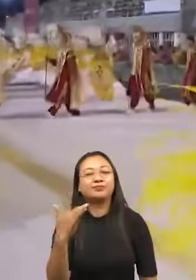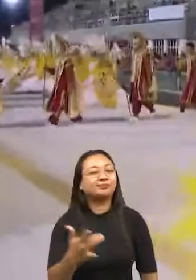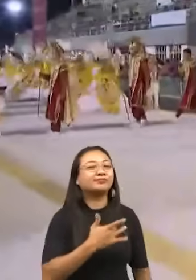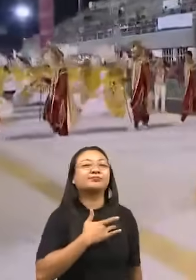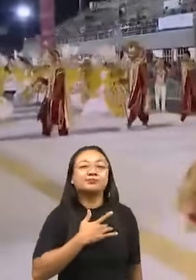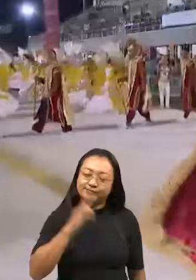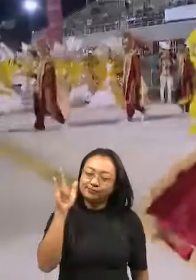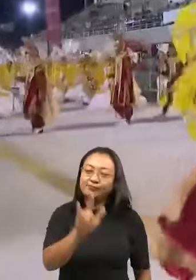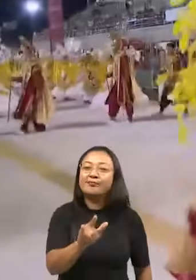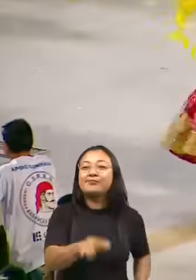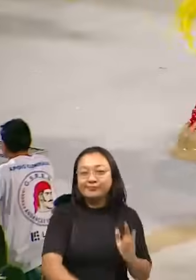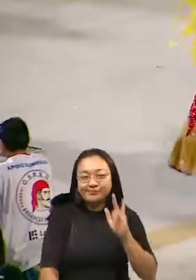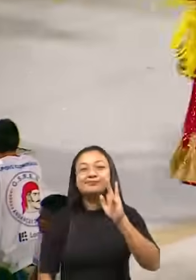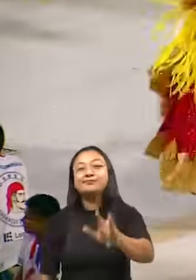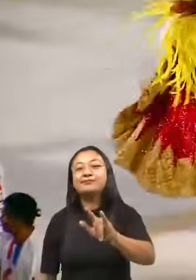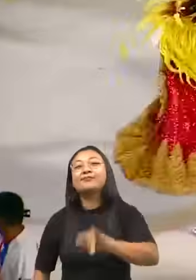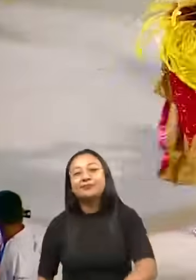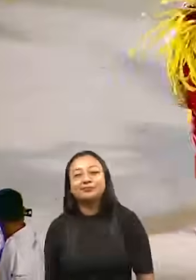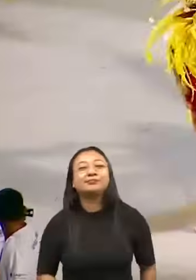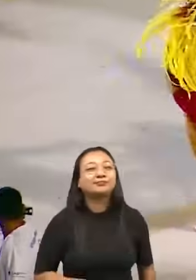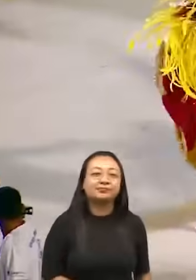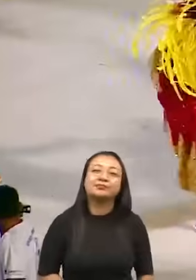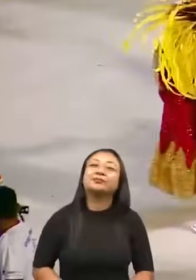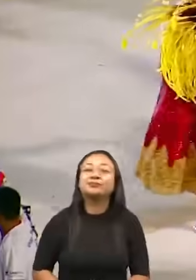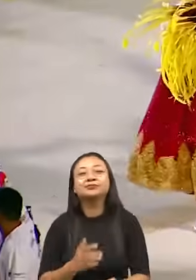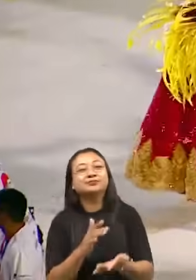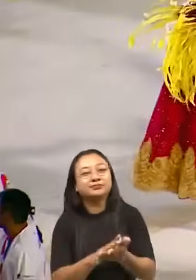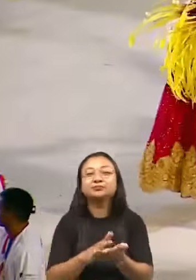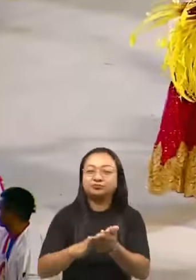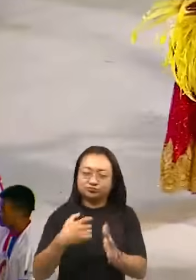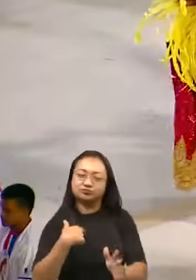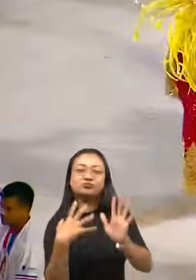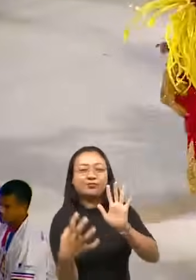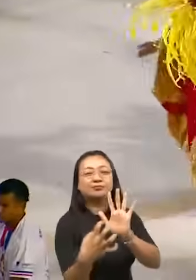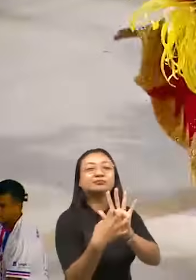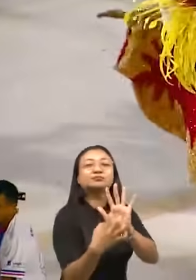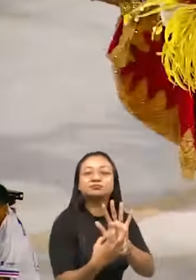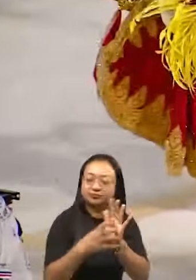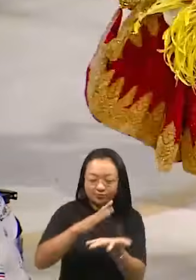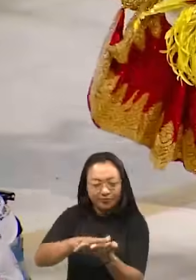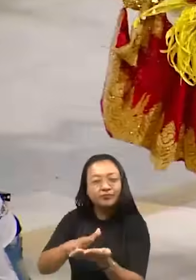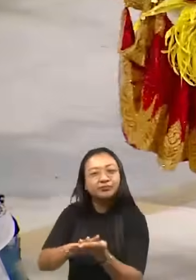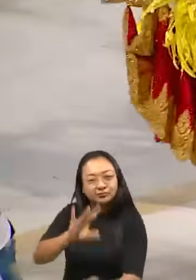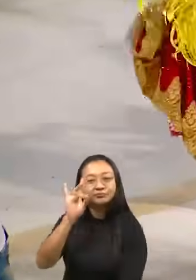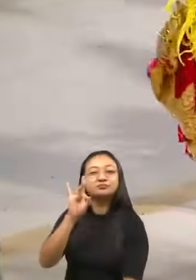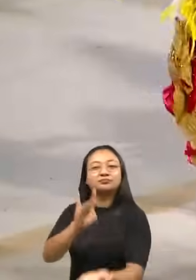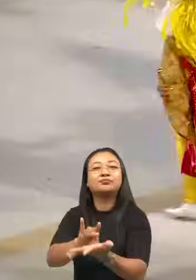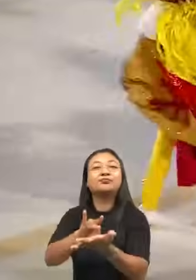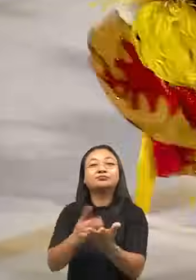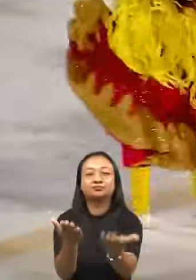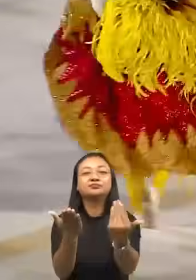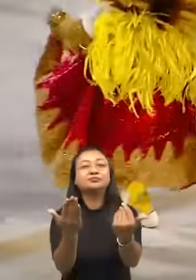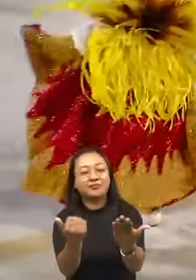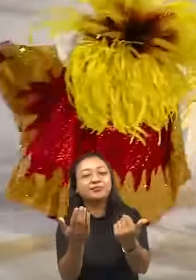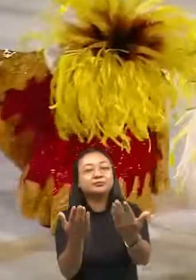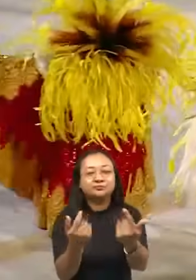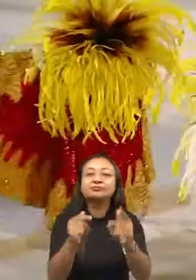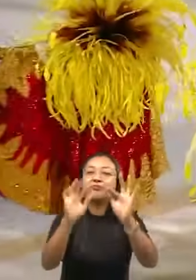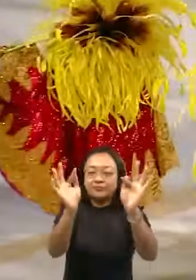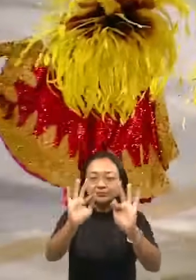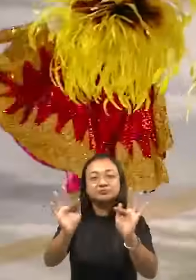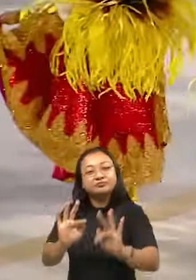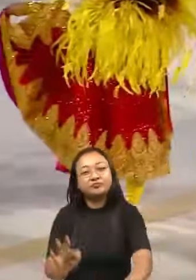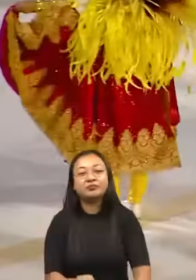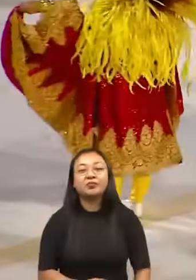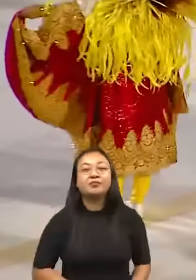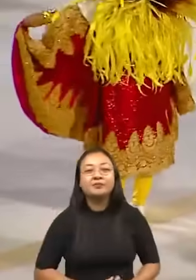paixão. Te amo, te amo. Sou da cachoeirinha, meu samba é raiz. Vem com a gente sempre.